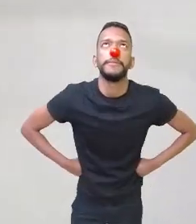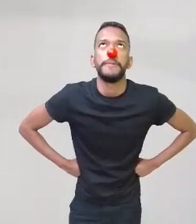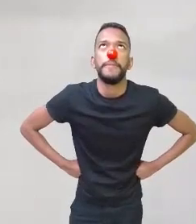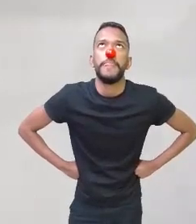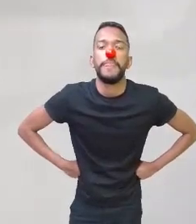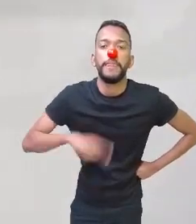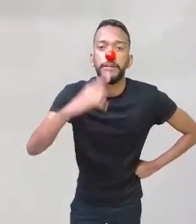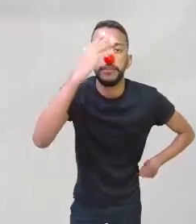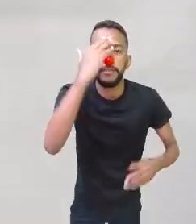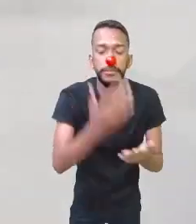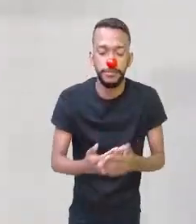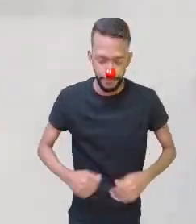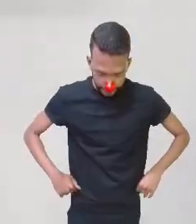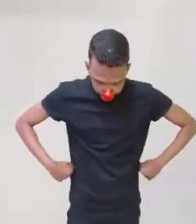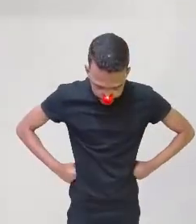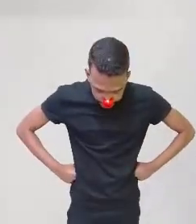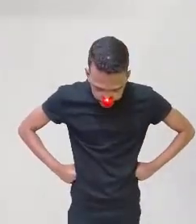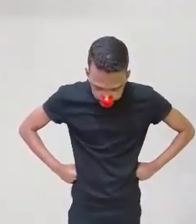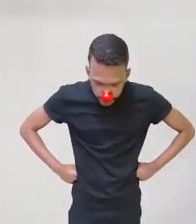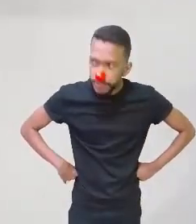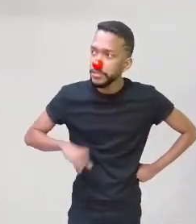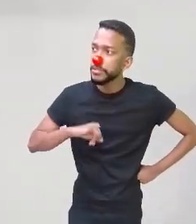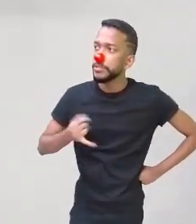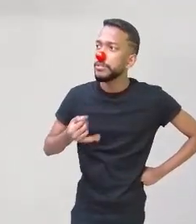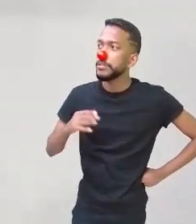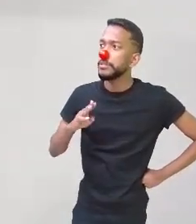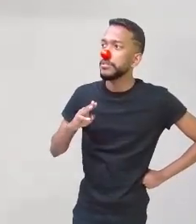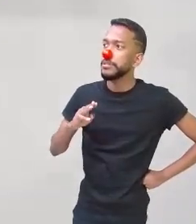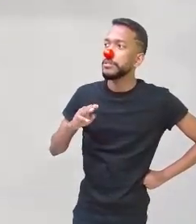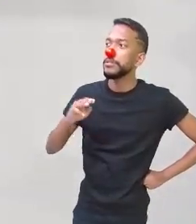Vocês acreditam? Ai. É Juca